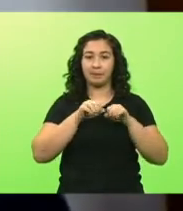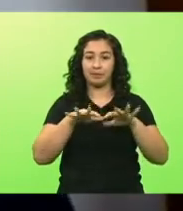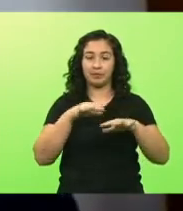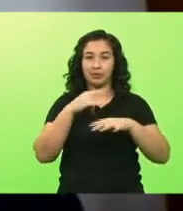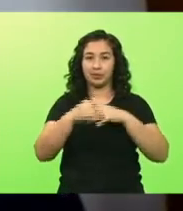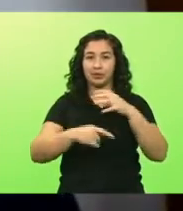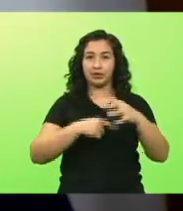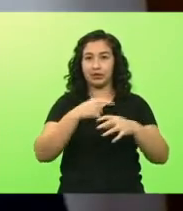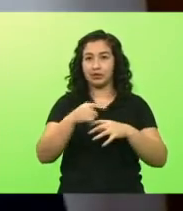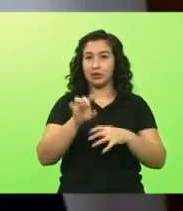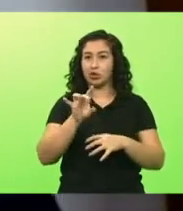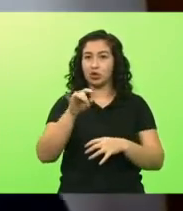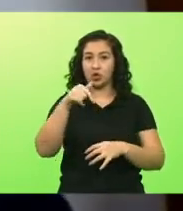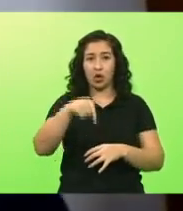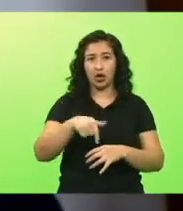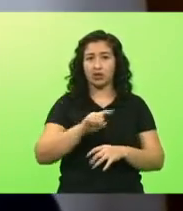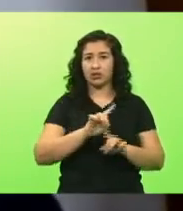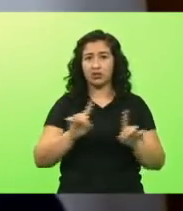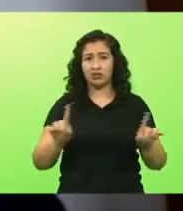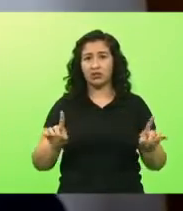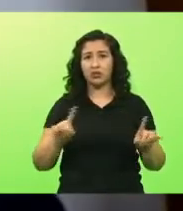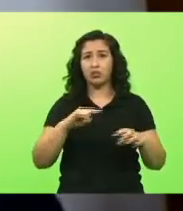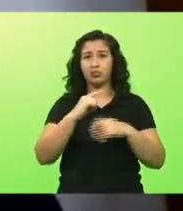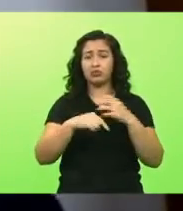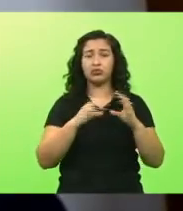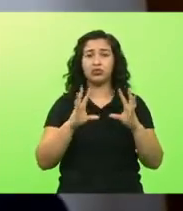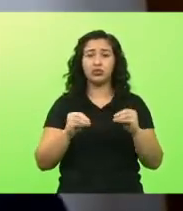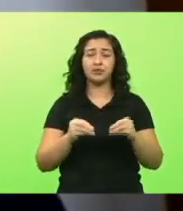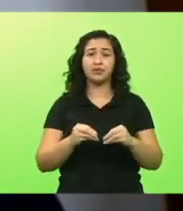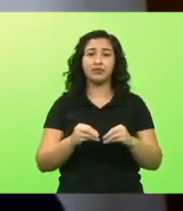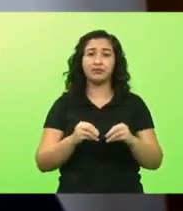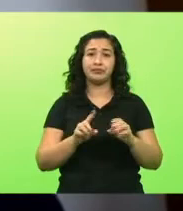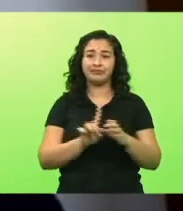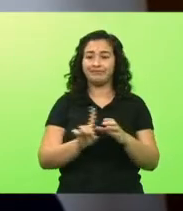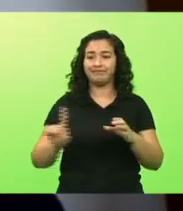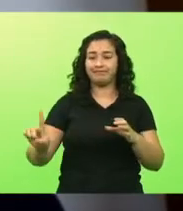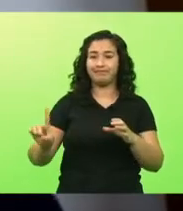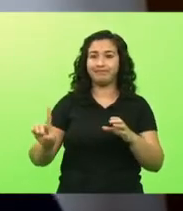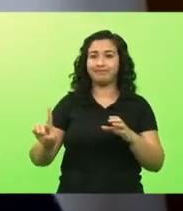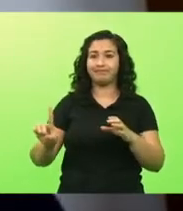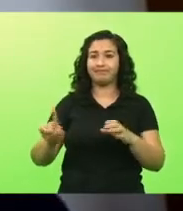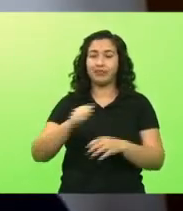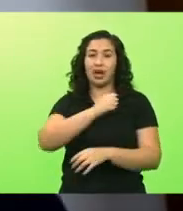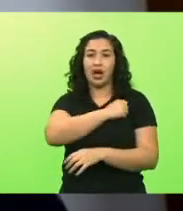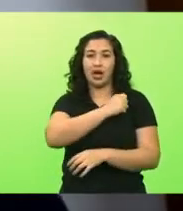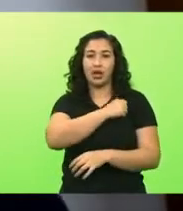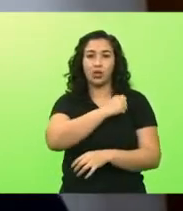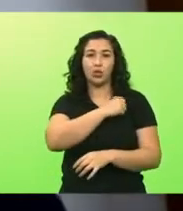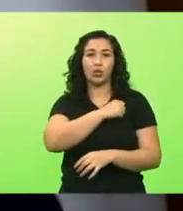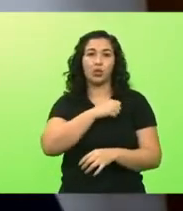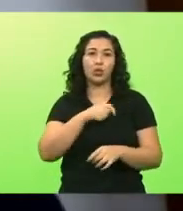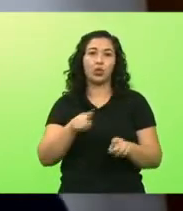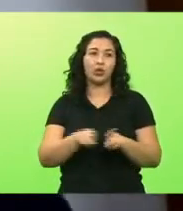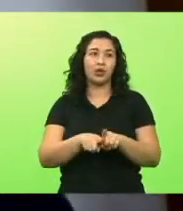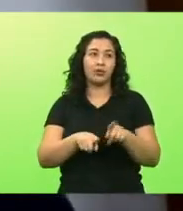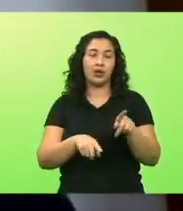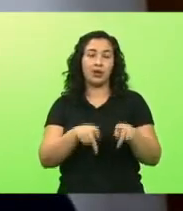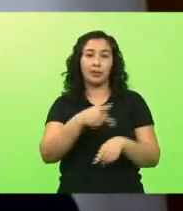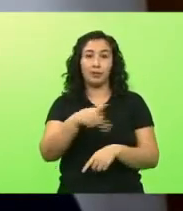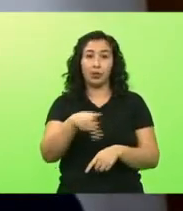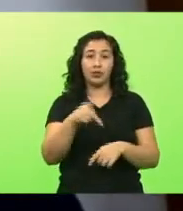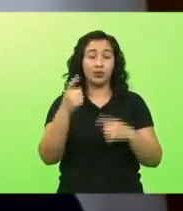apenas aqui, mas em todos os lugares, que afasta o aluno e o professor da sala de aula. Isso é